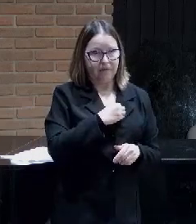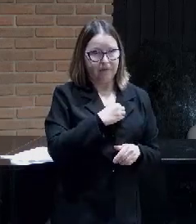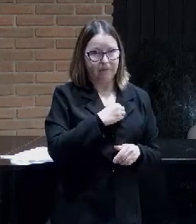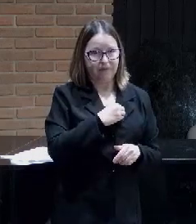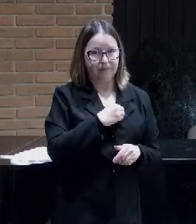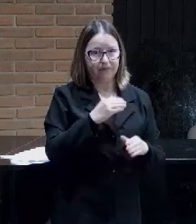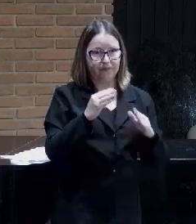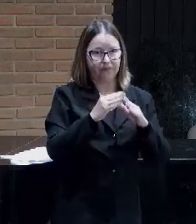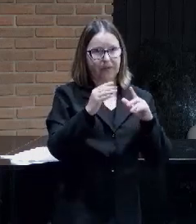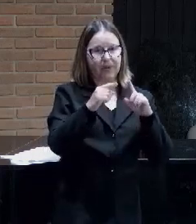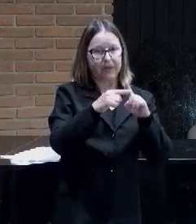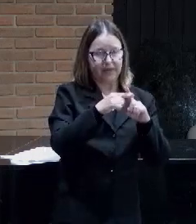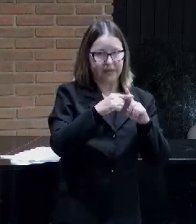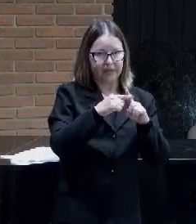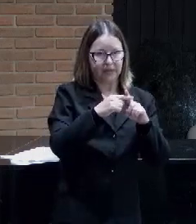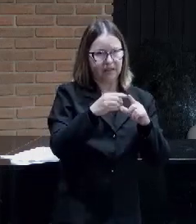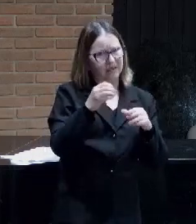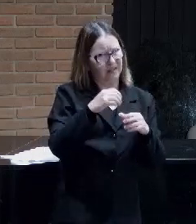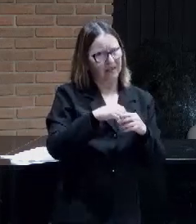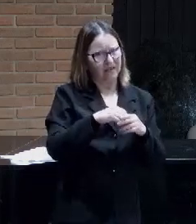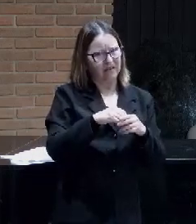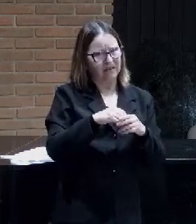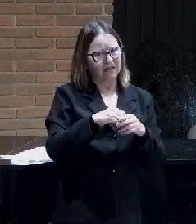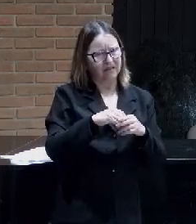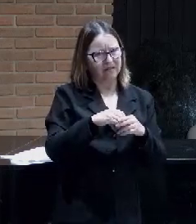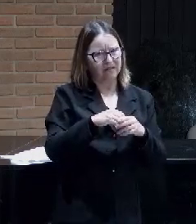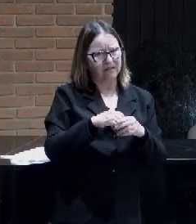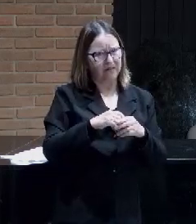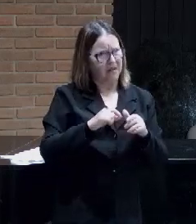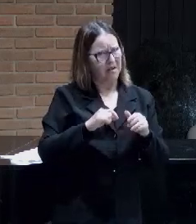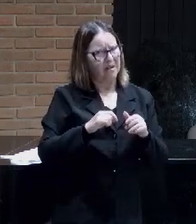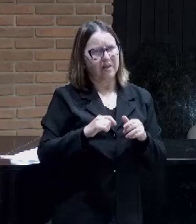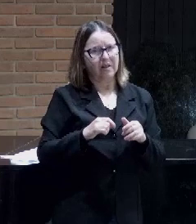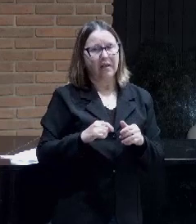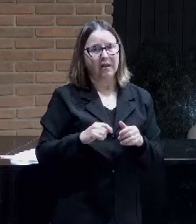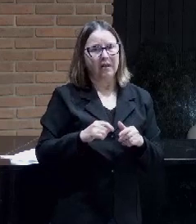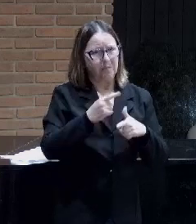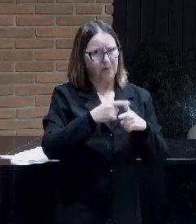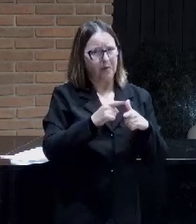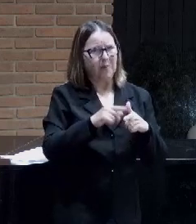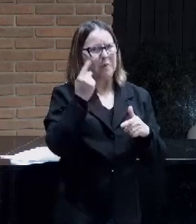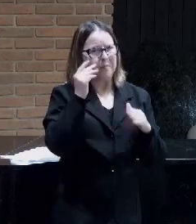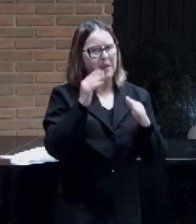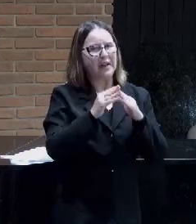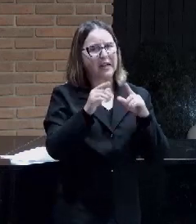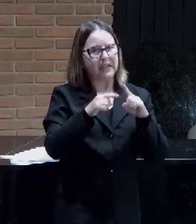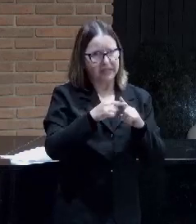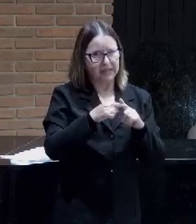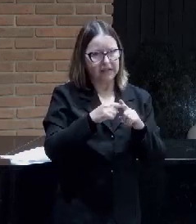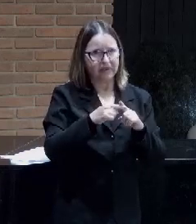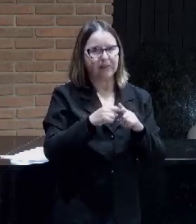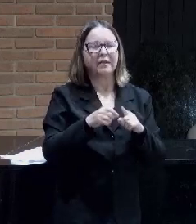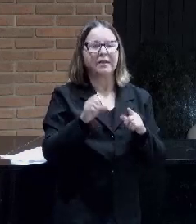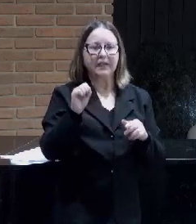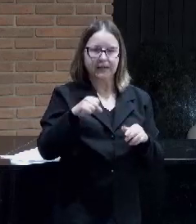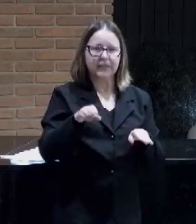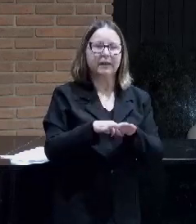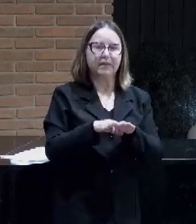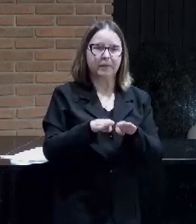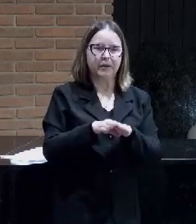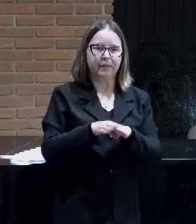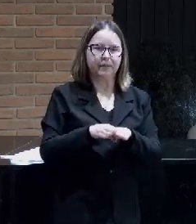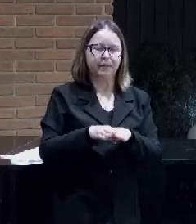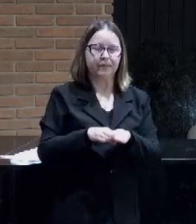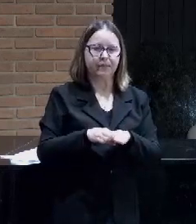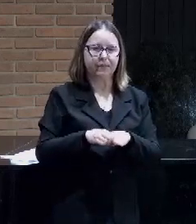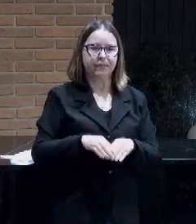afeta a igreja? Também, mas não só isso. O nosso pecado afeta o mundo inteiro, infelizmente. É o que o texto está